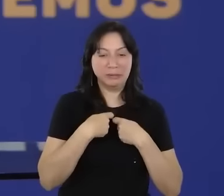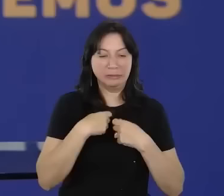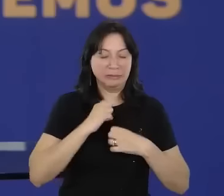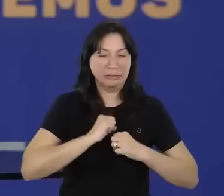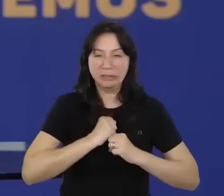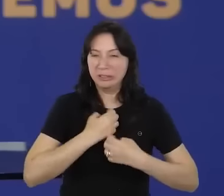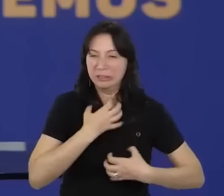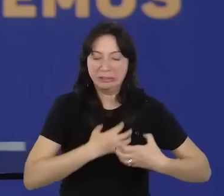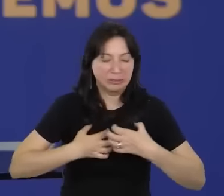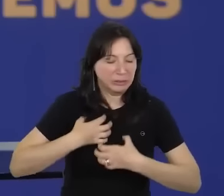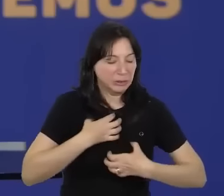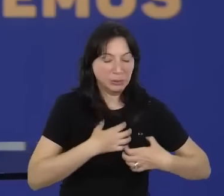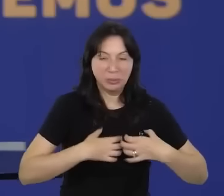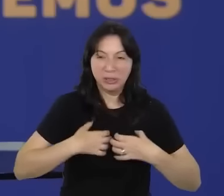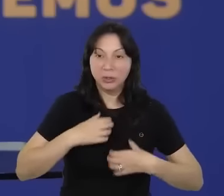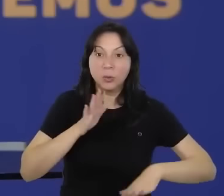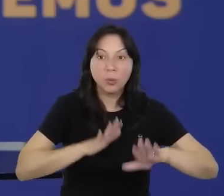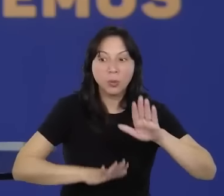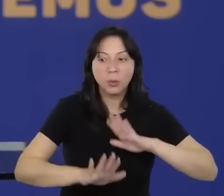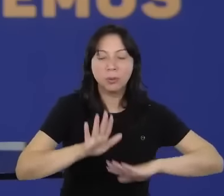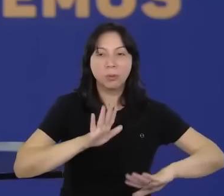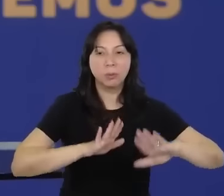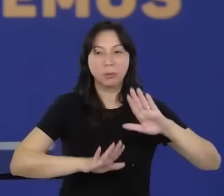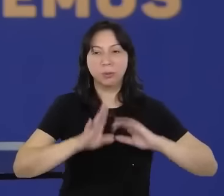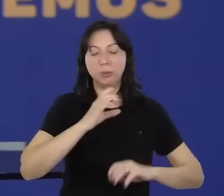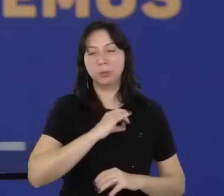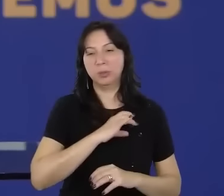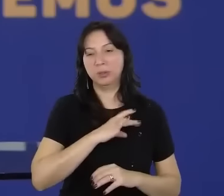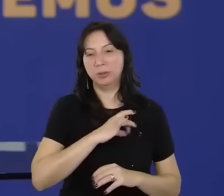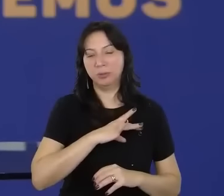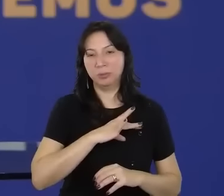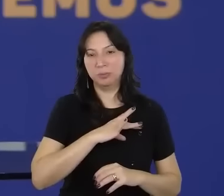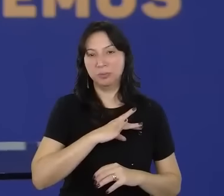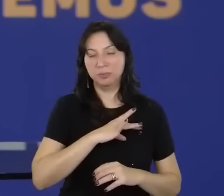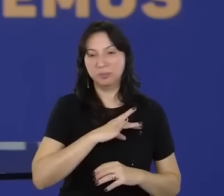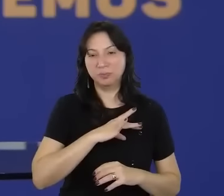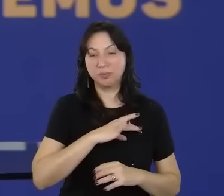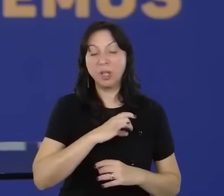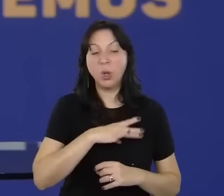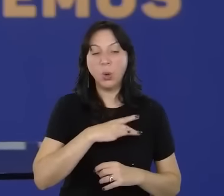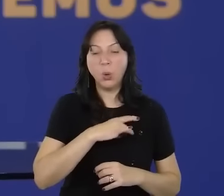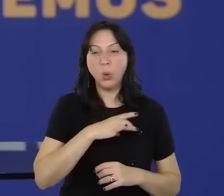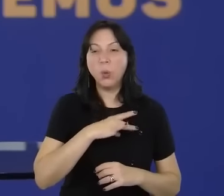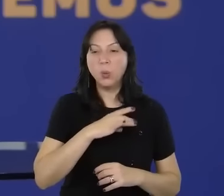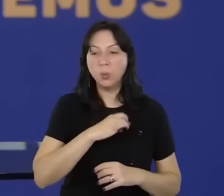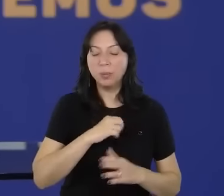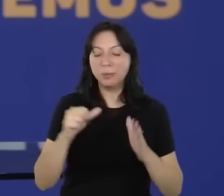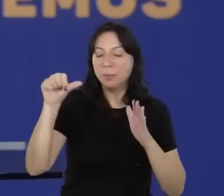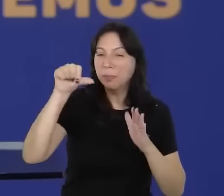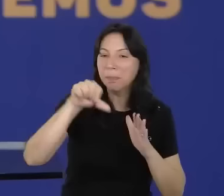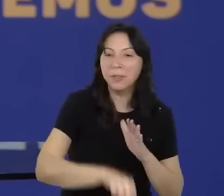o medo ele pode afundar você mais do que as circunstâncias